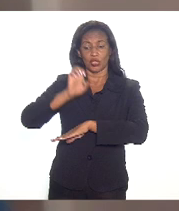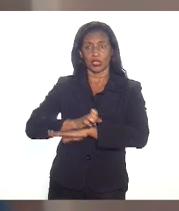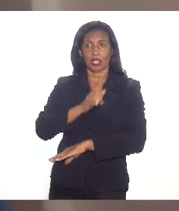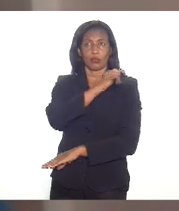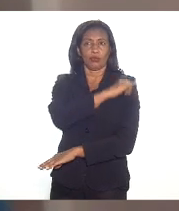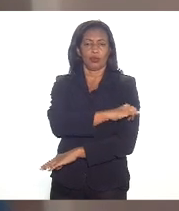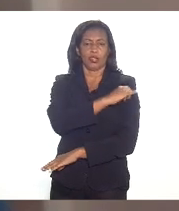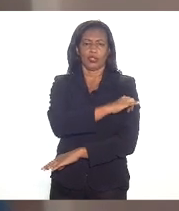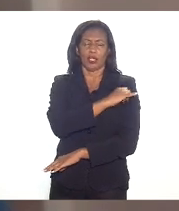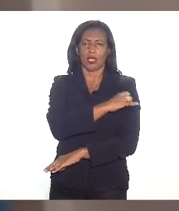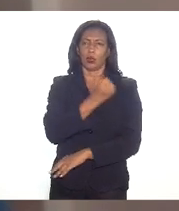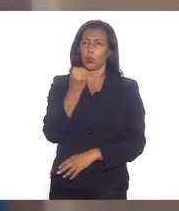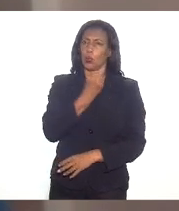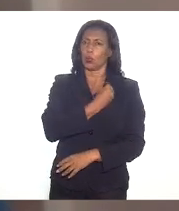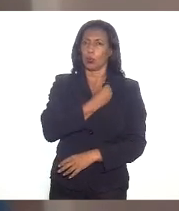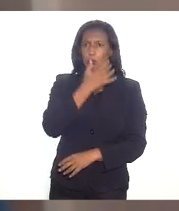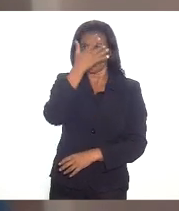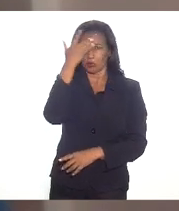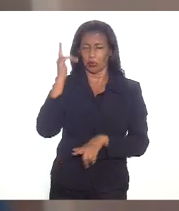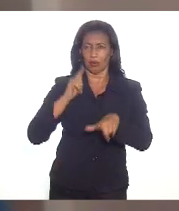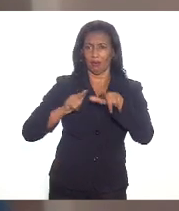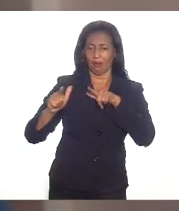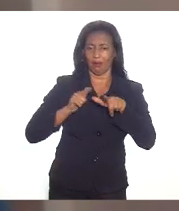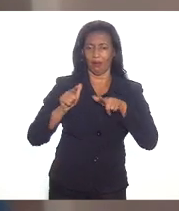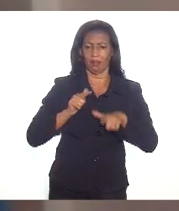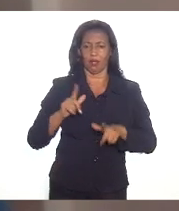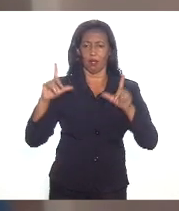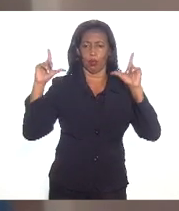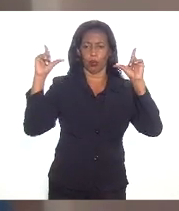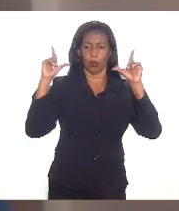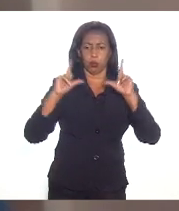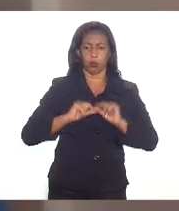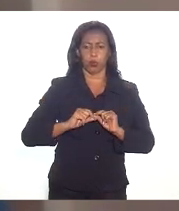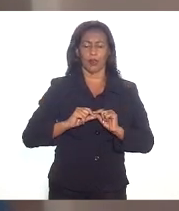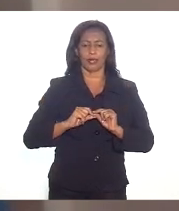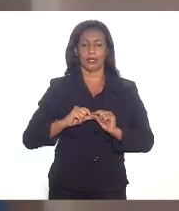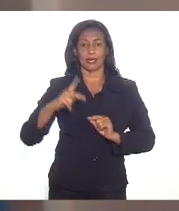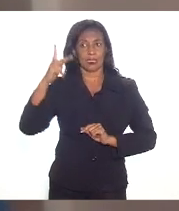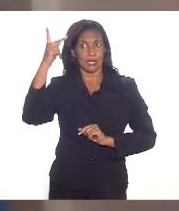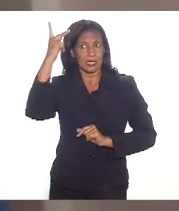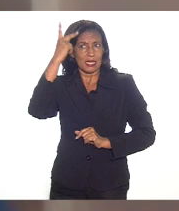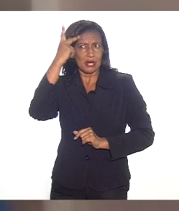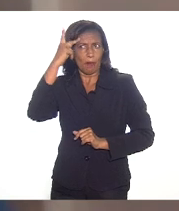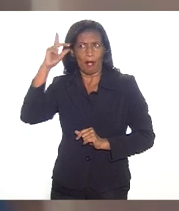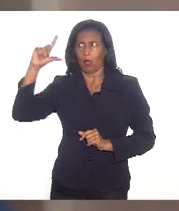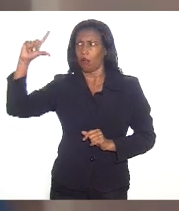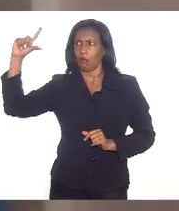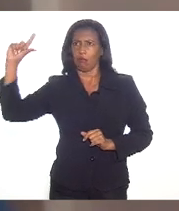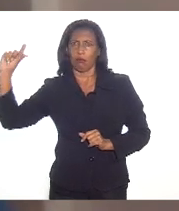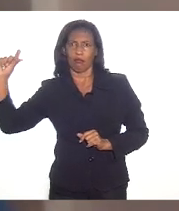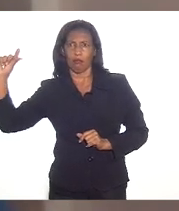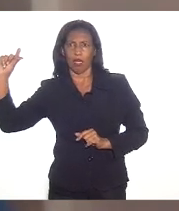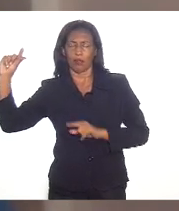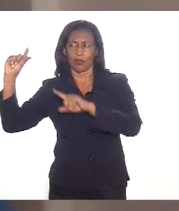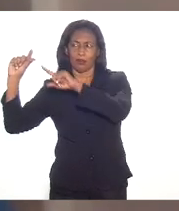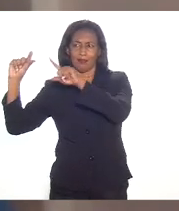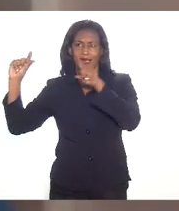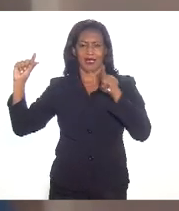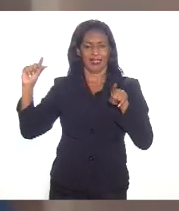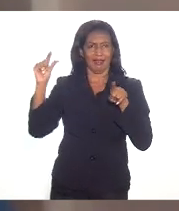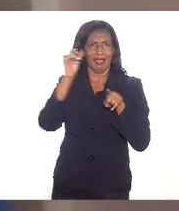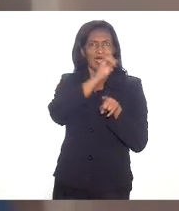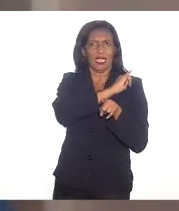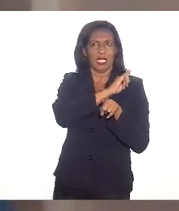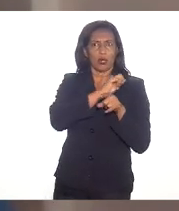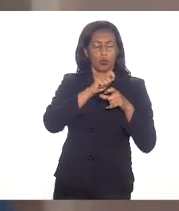número de empregos, né, de transformação cai. Né? São Paulo cai, mas cai menos, principalmente proporcionalmente. Minas